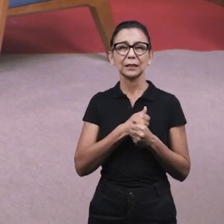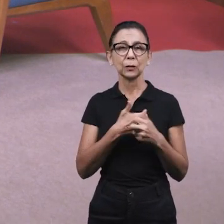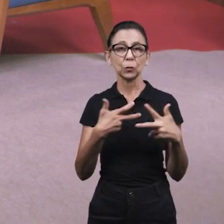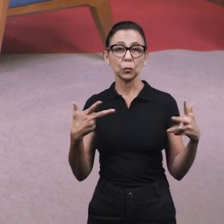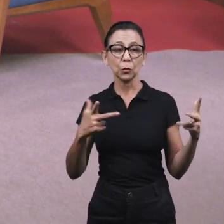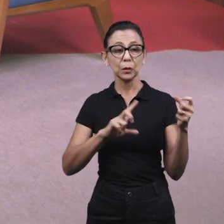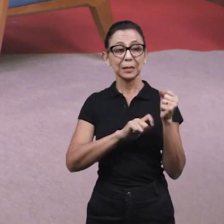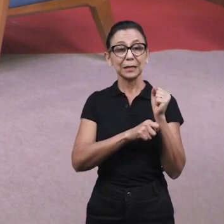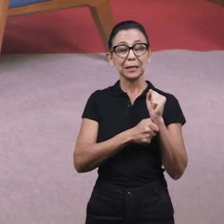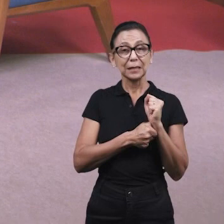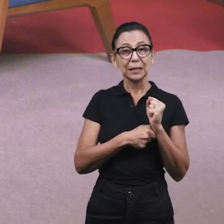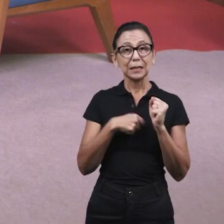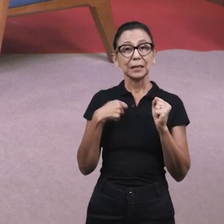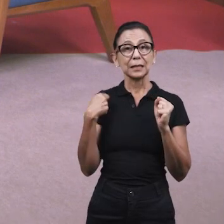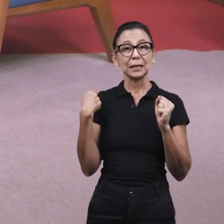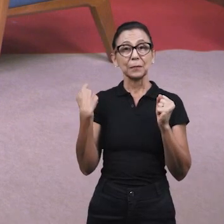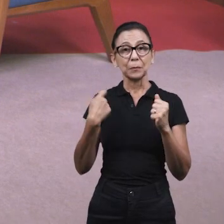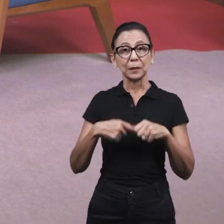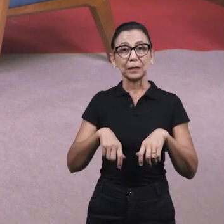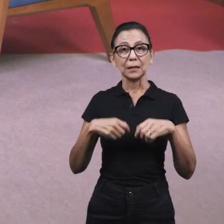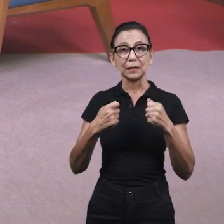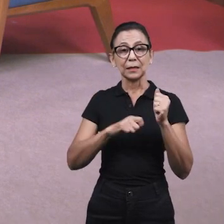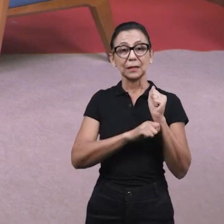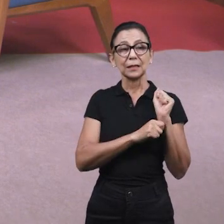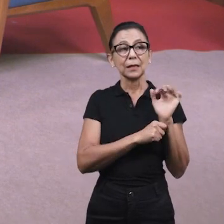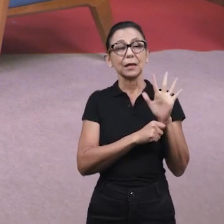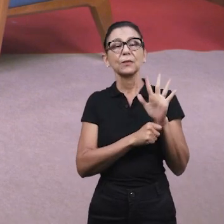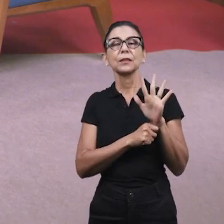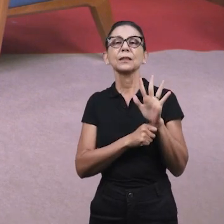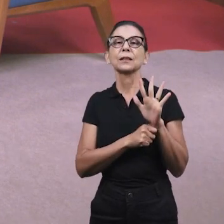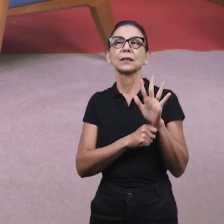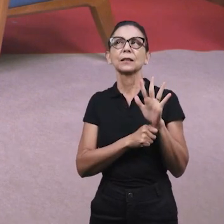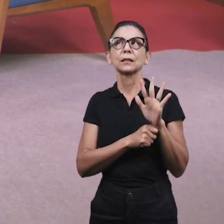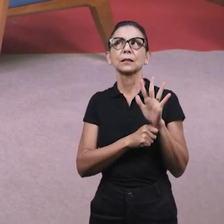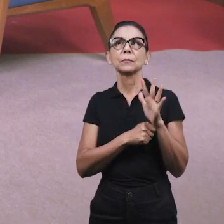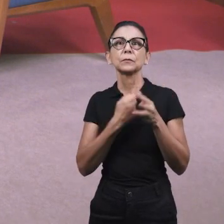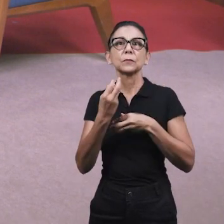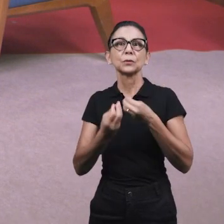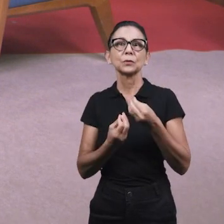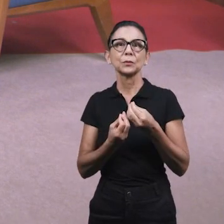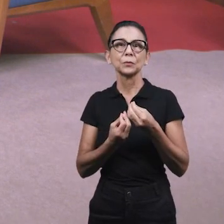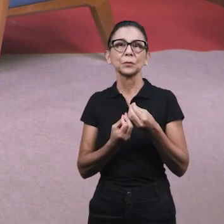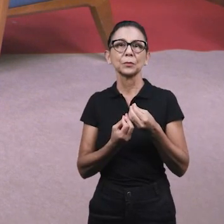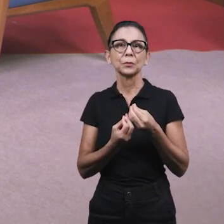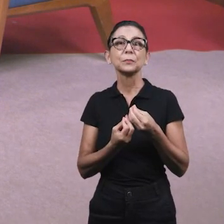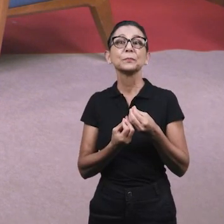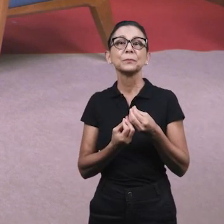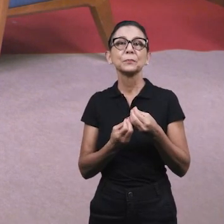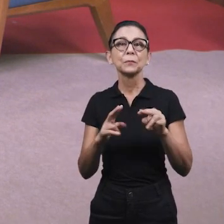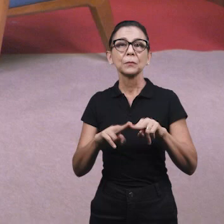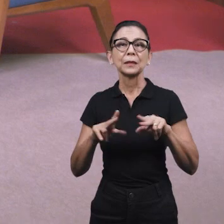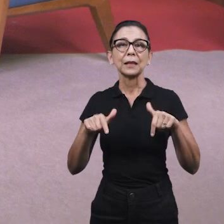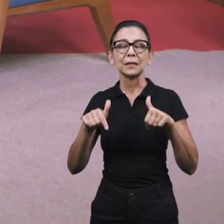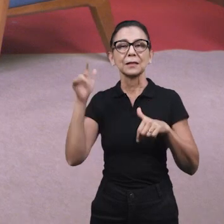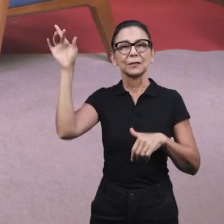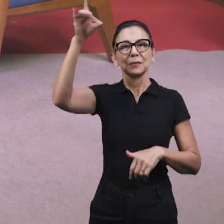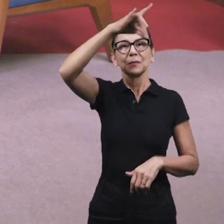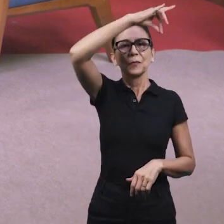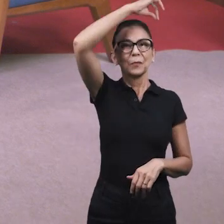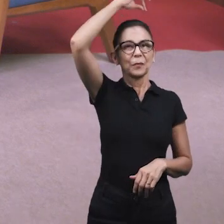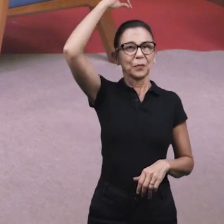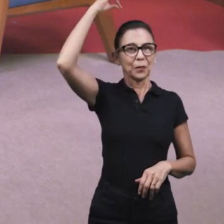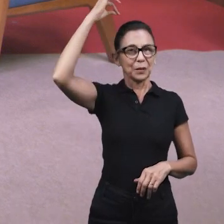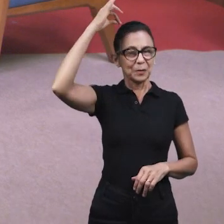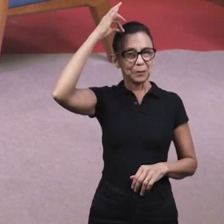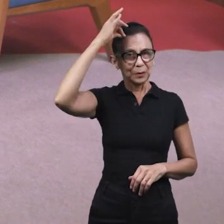ser reveladas, e essa revelação vem a partir da ação do Espírito Santo, e que a igreja precisa descobrir. E